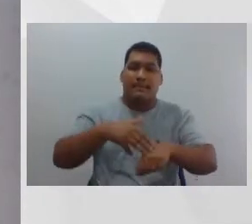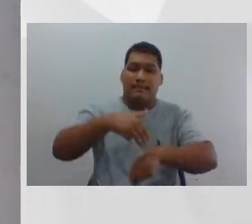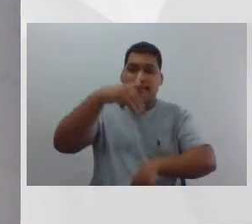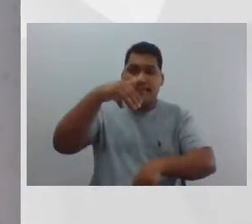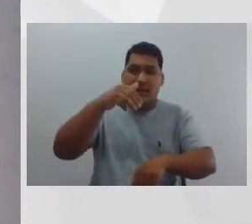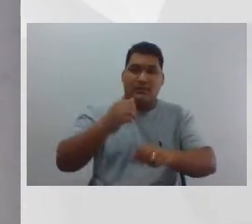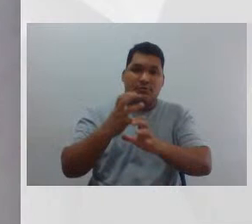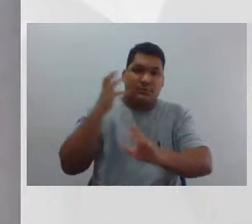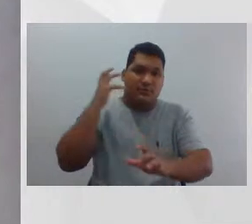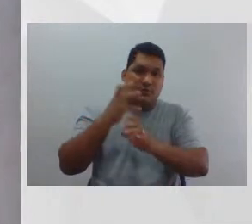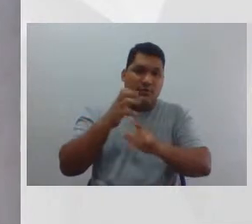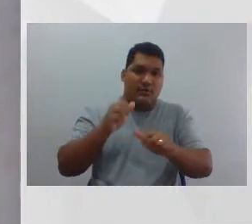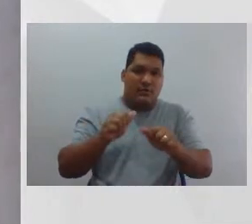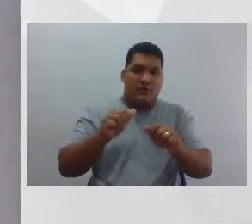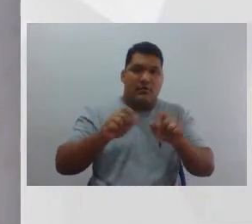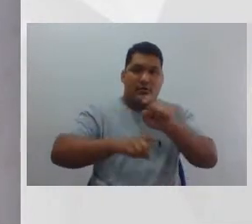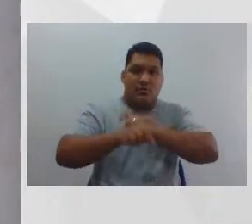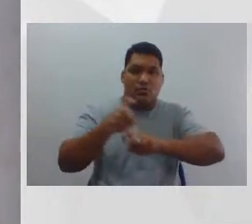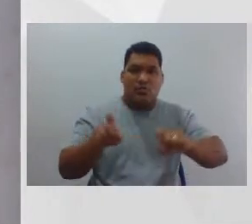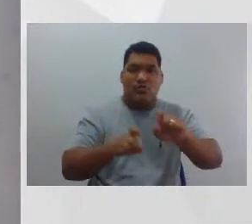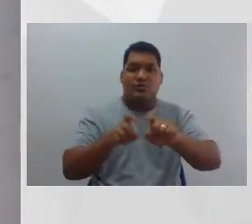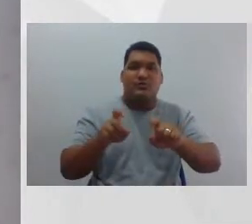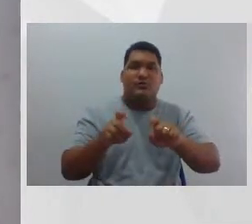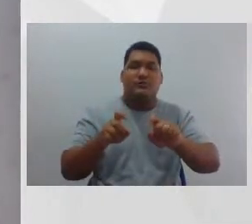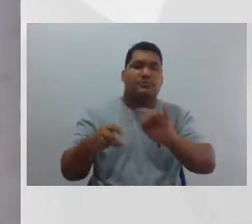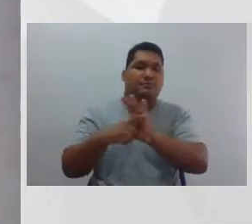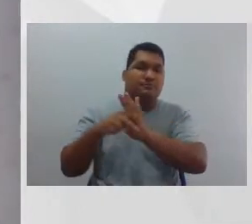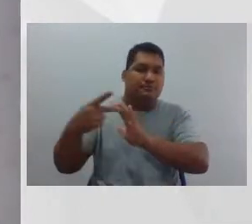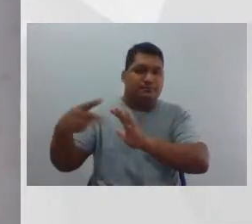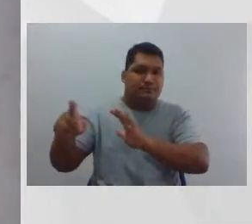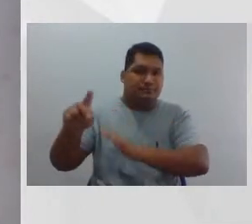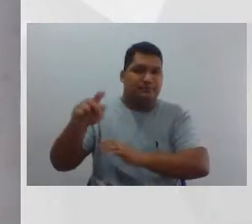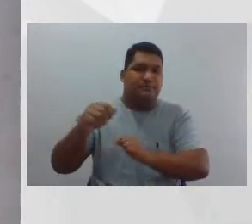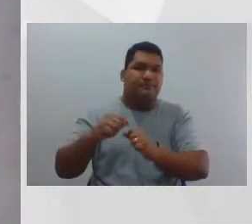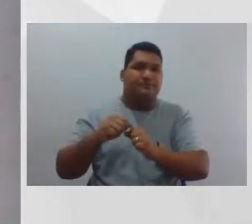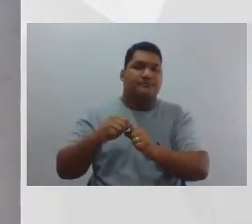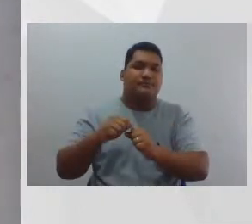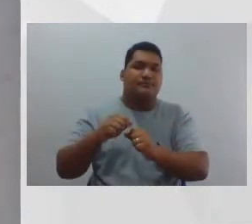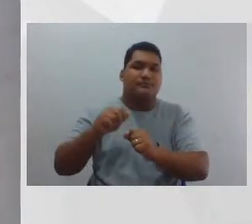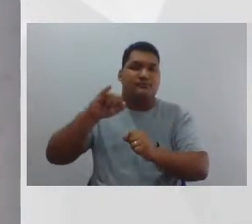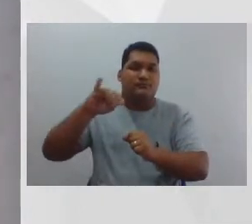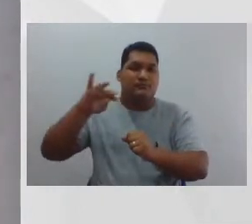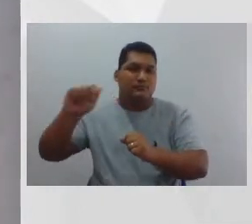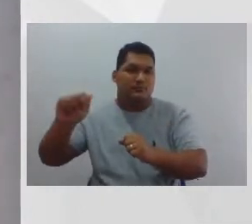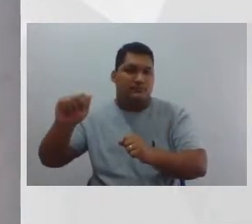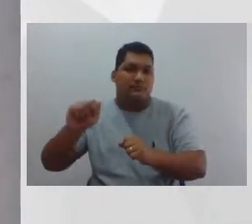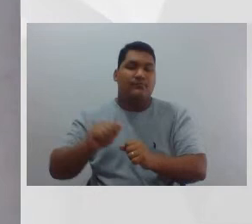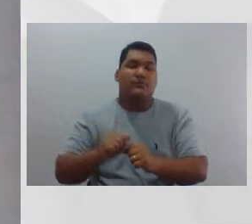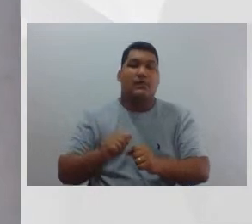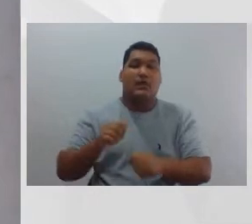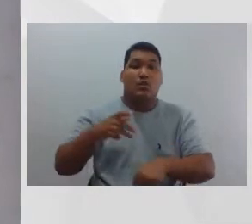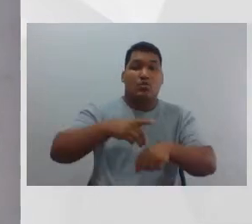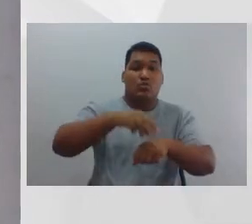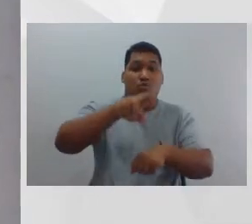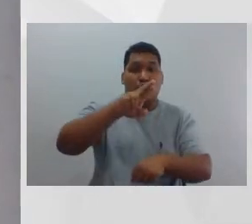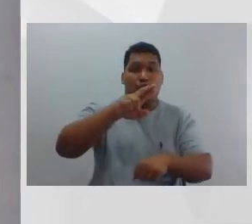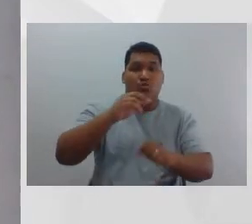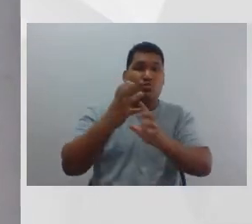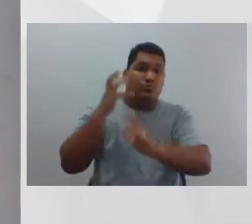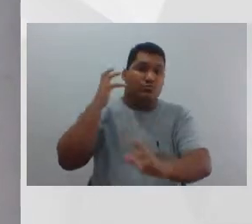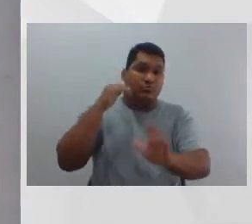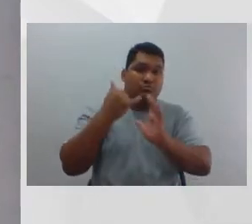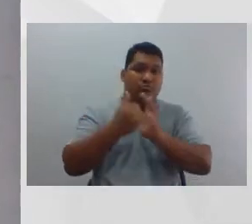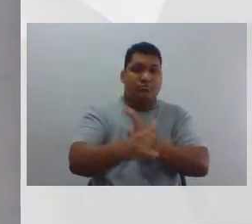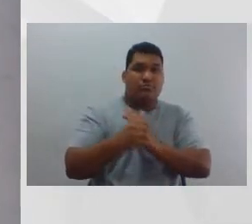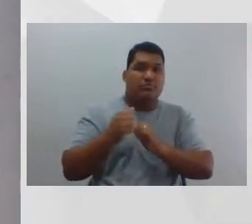pelo Instituto Tecnológico de Aeronáutica, o famoso ITA, e doutor em Engenharia Elétrica pela Universidade Federal de